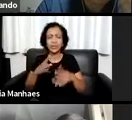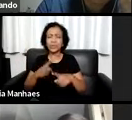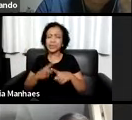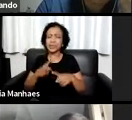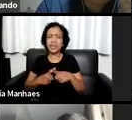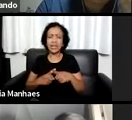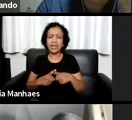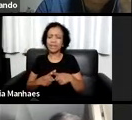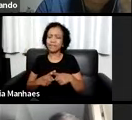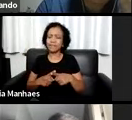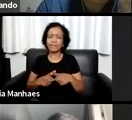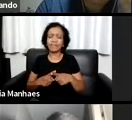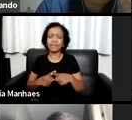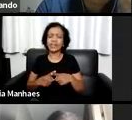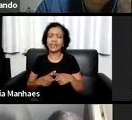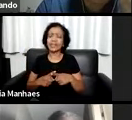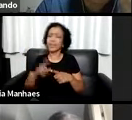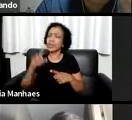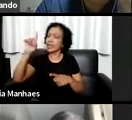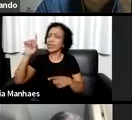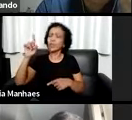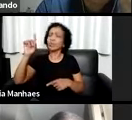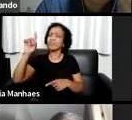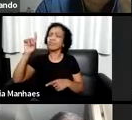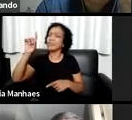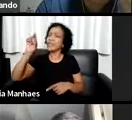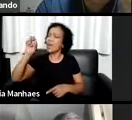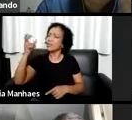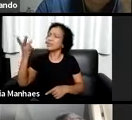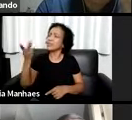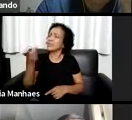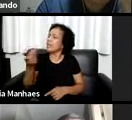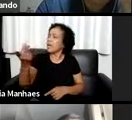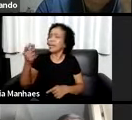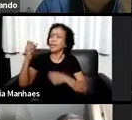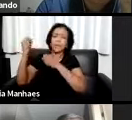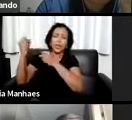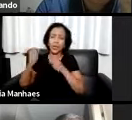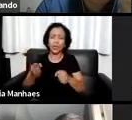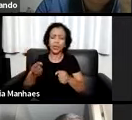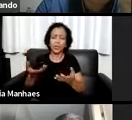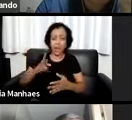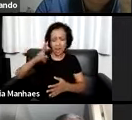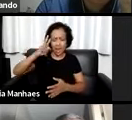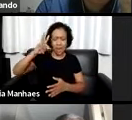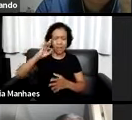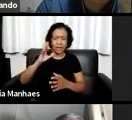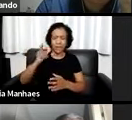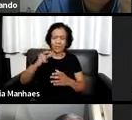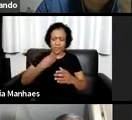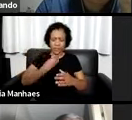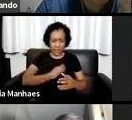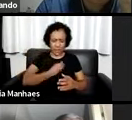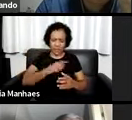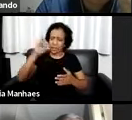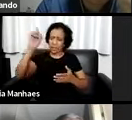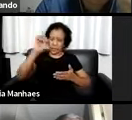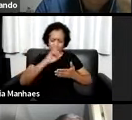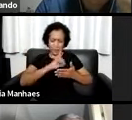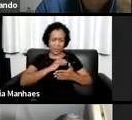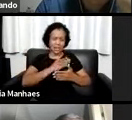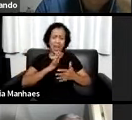mesmo ontem, hoje, serás eternamente. Pai querido, nós nos lembramos, Senhor, em nossas próprias vidas, quando tantas